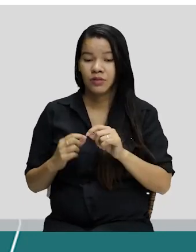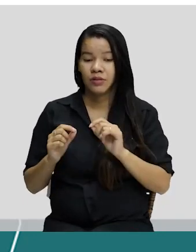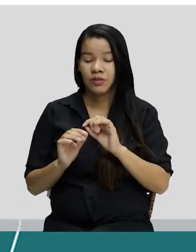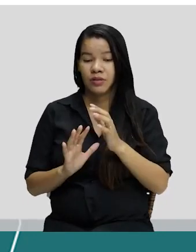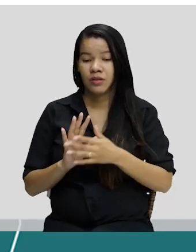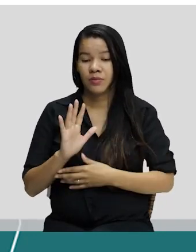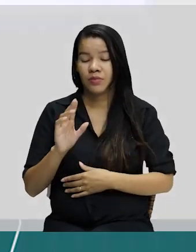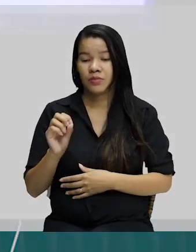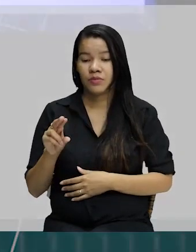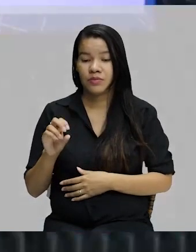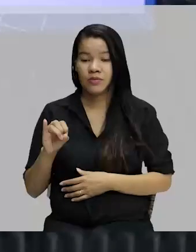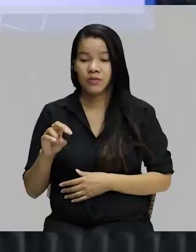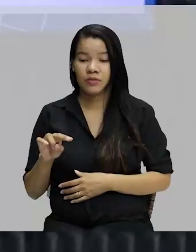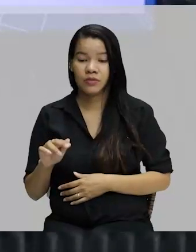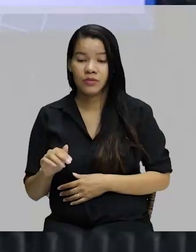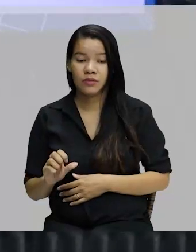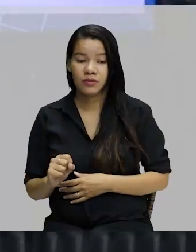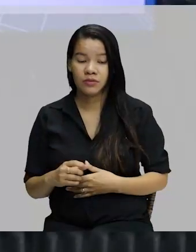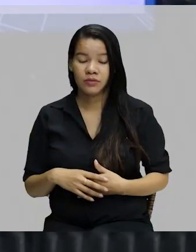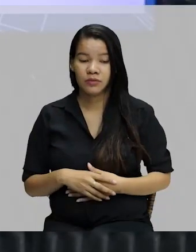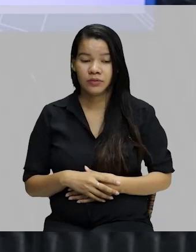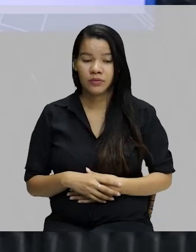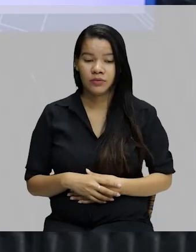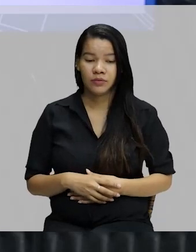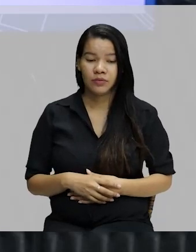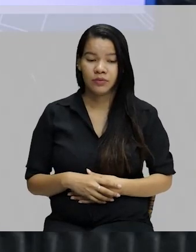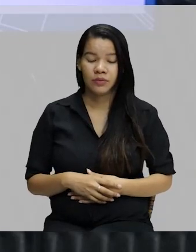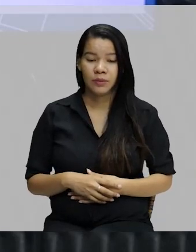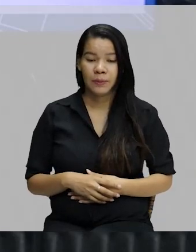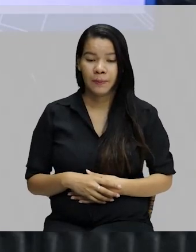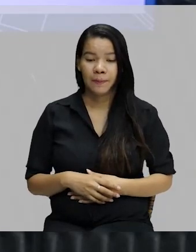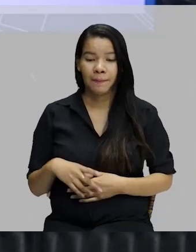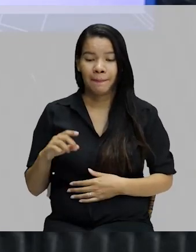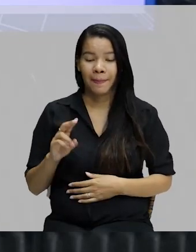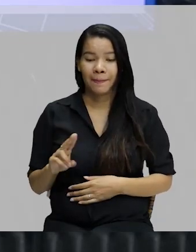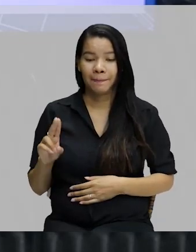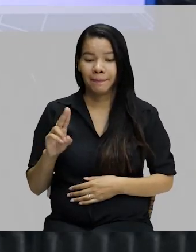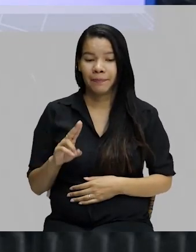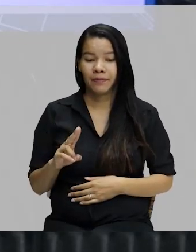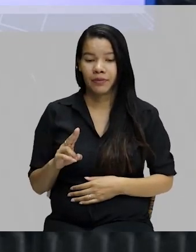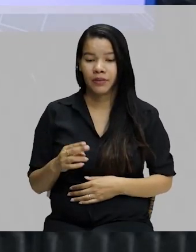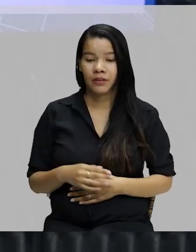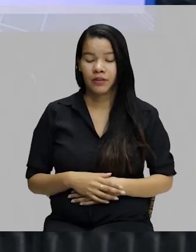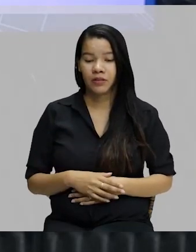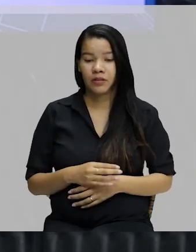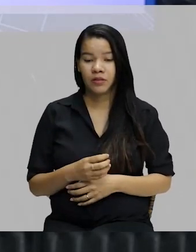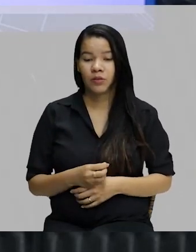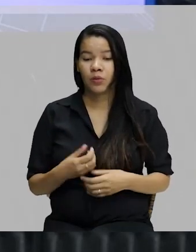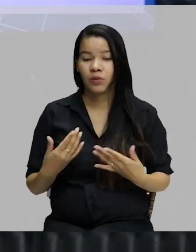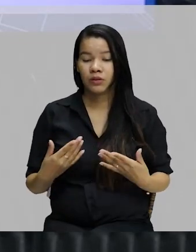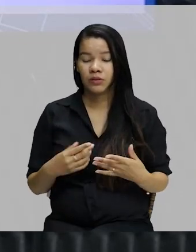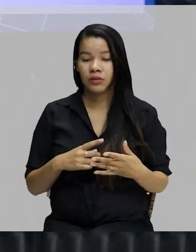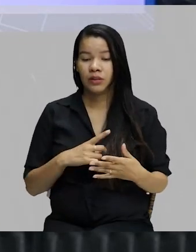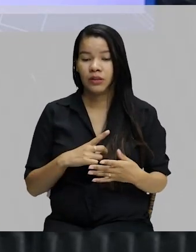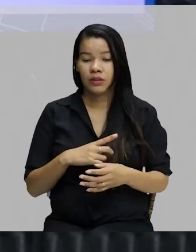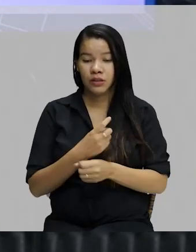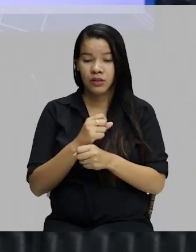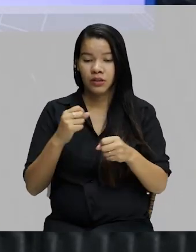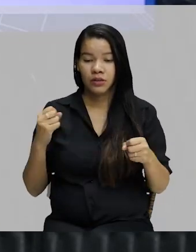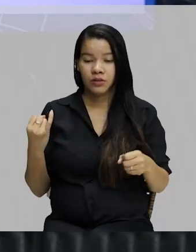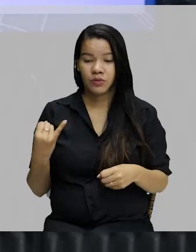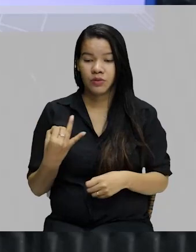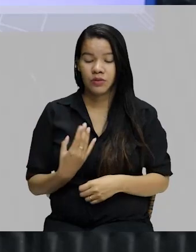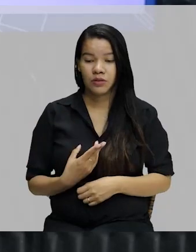pelos reatores nucleares. O combustível nuclear usado contém grandes quantidades de urânio